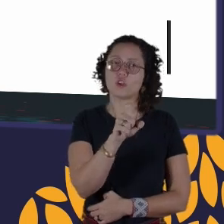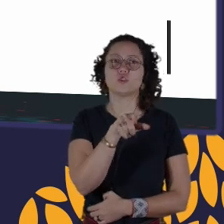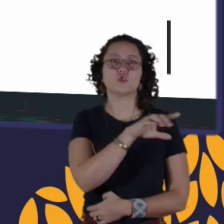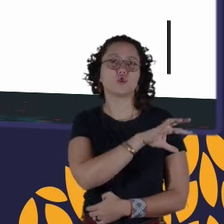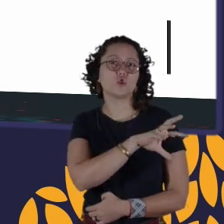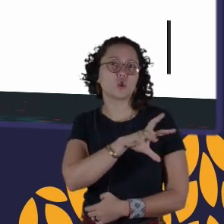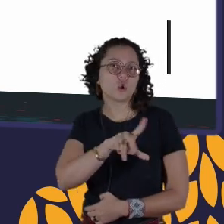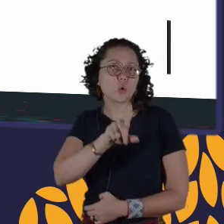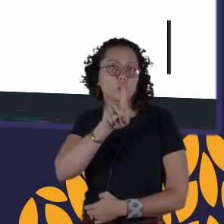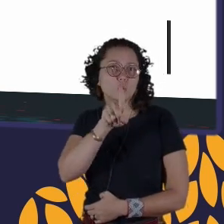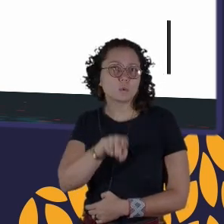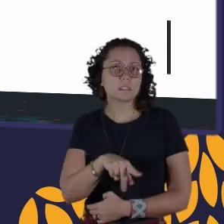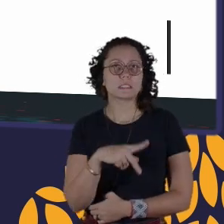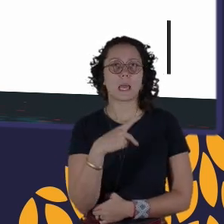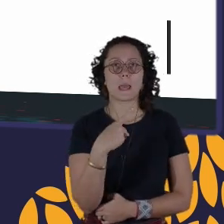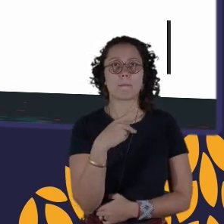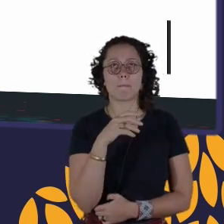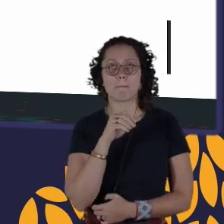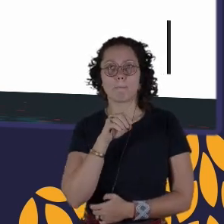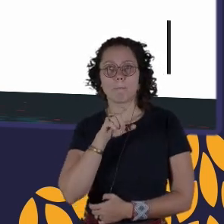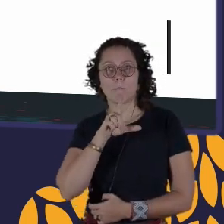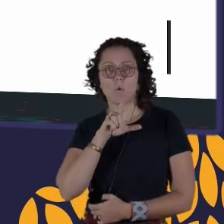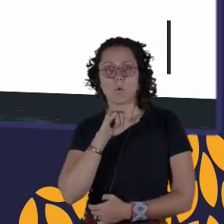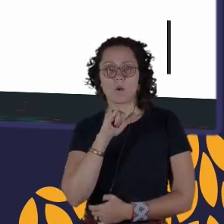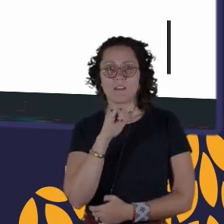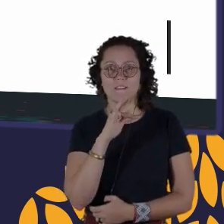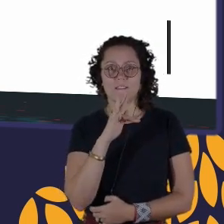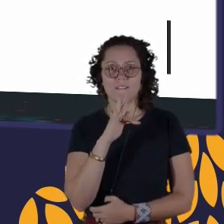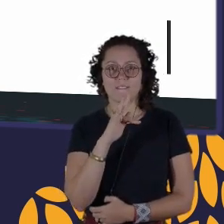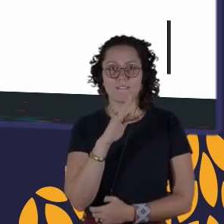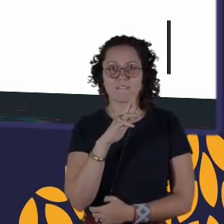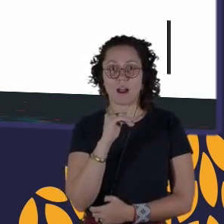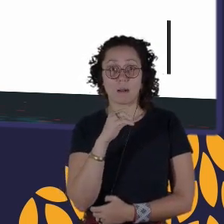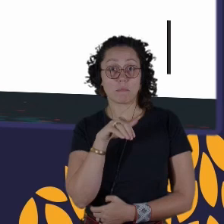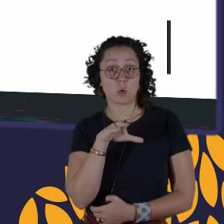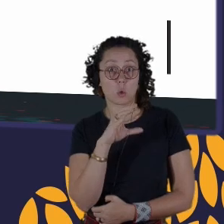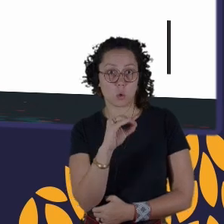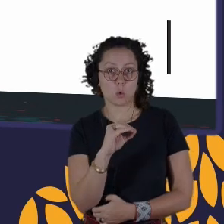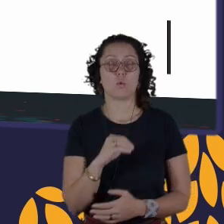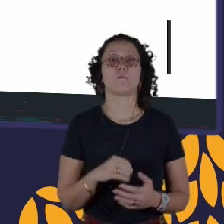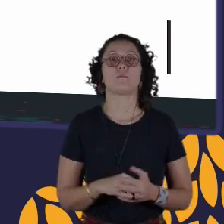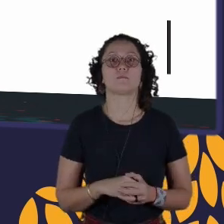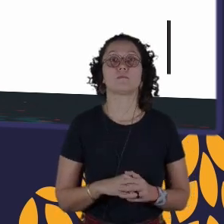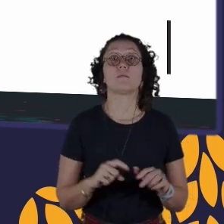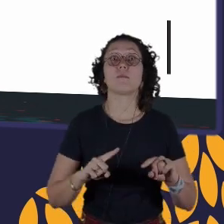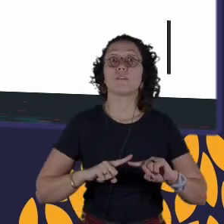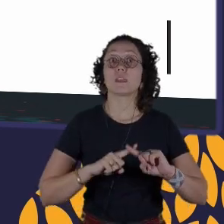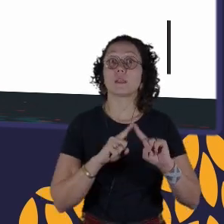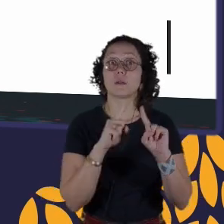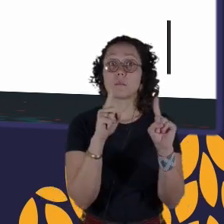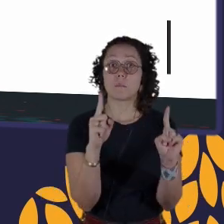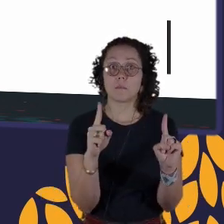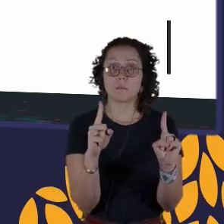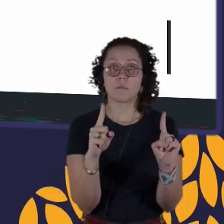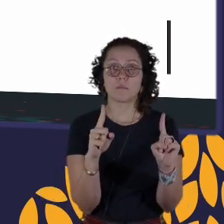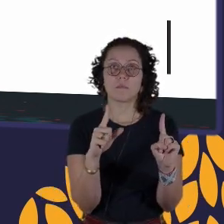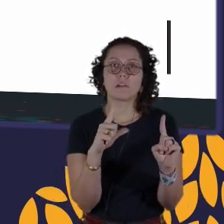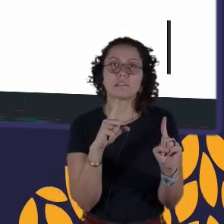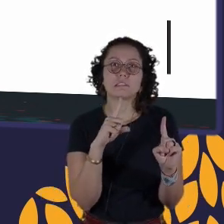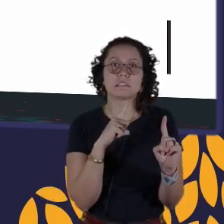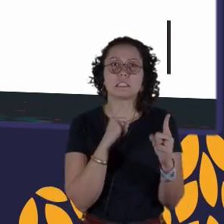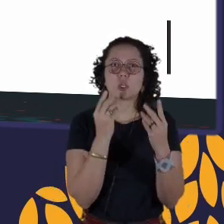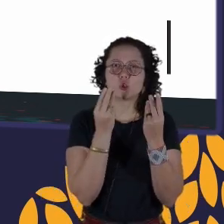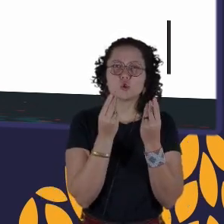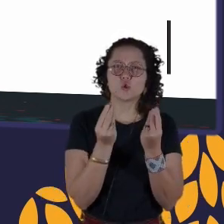polifármacos, tem muitas ações, mas tem poucos e suaves,